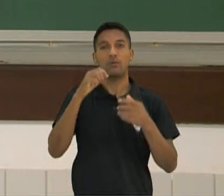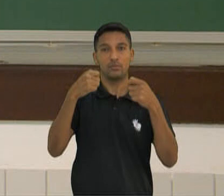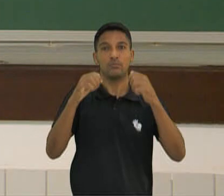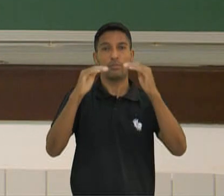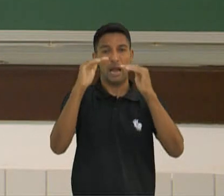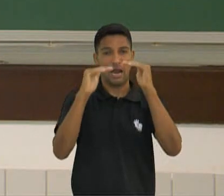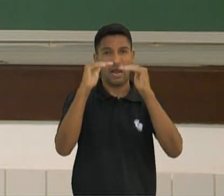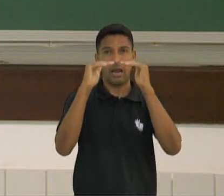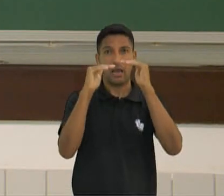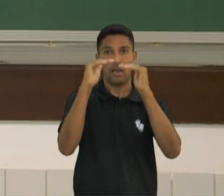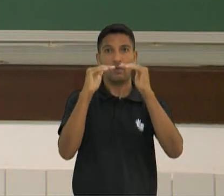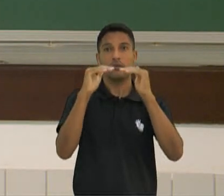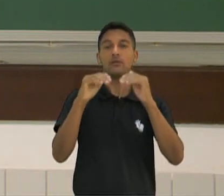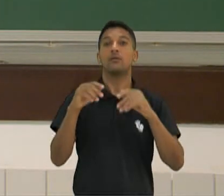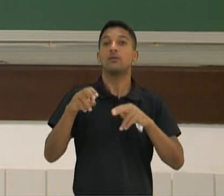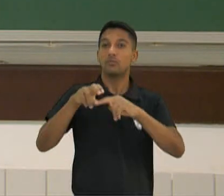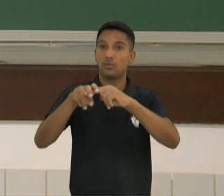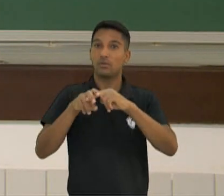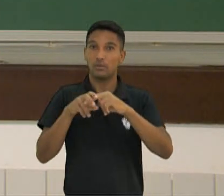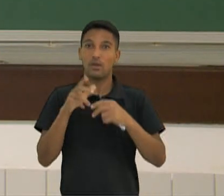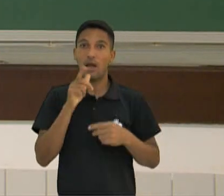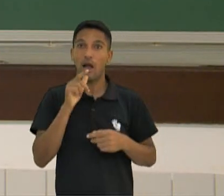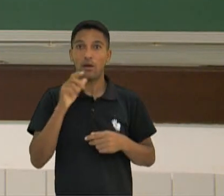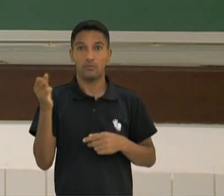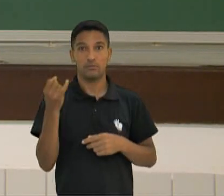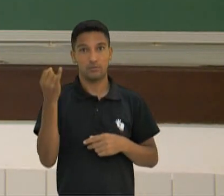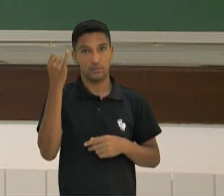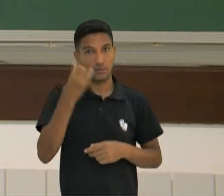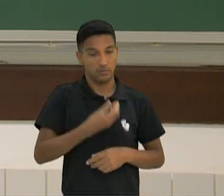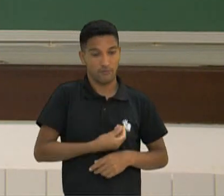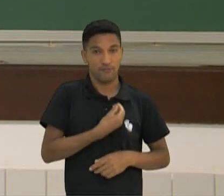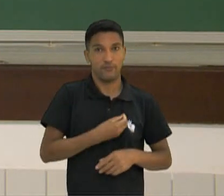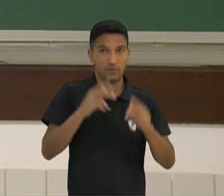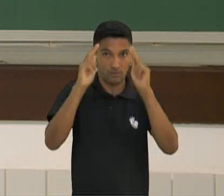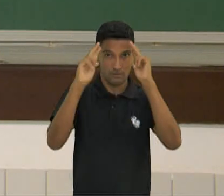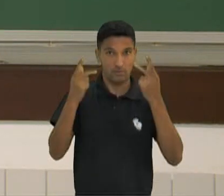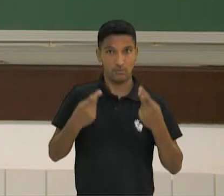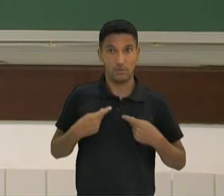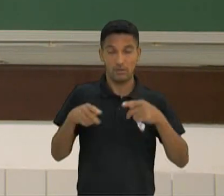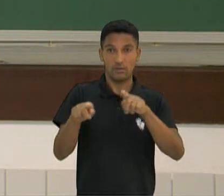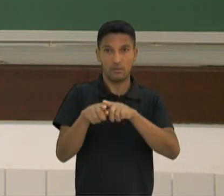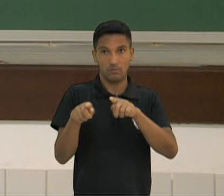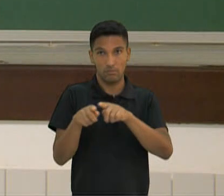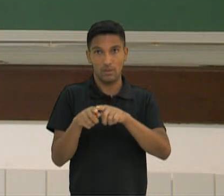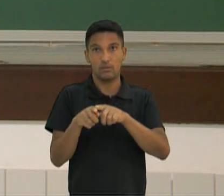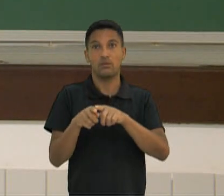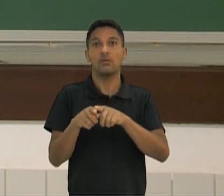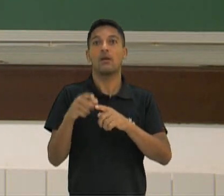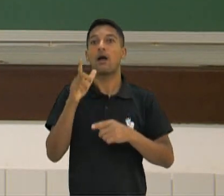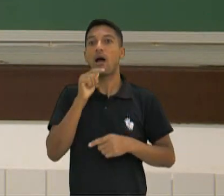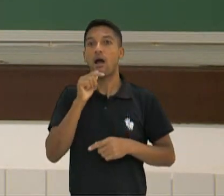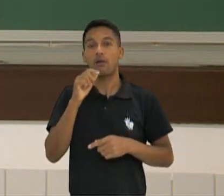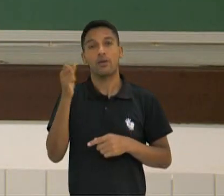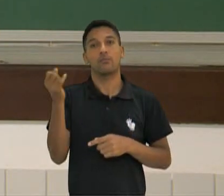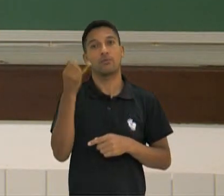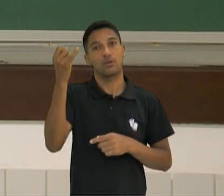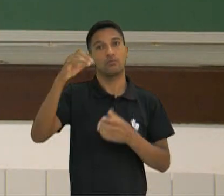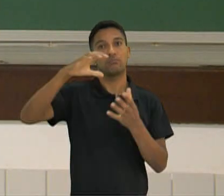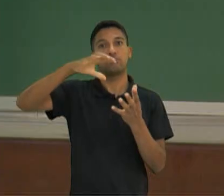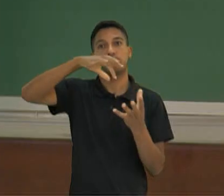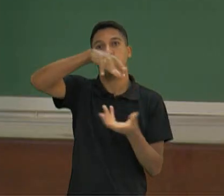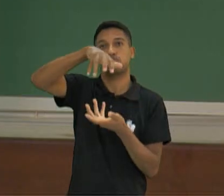humano, é importante para o planeta. Por isso, a necessidade de uma análise sistemática da utilização da água,